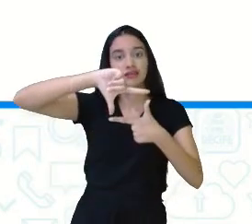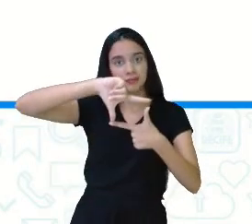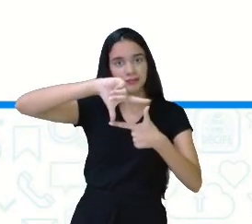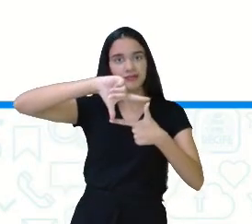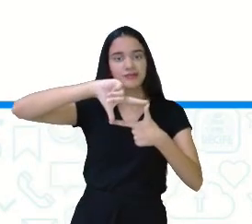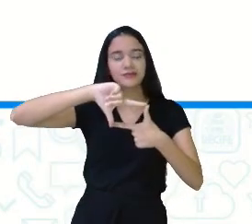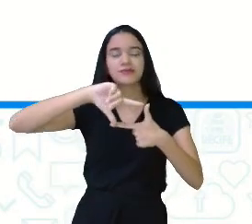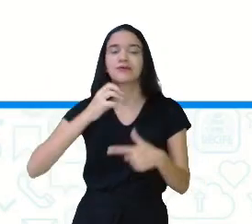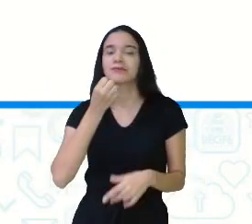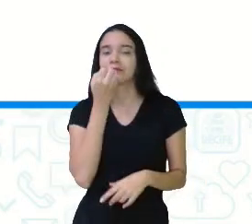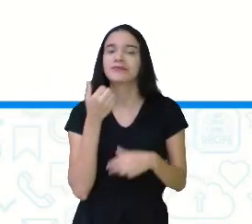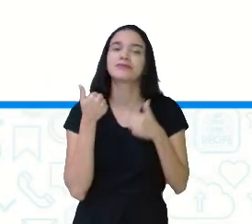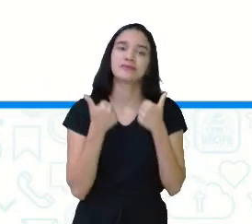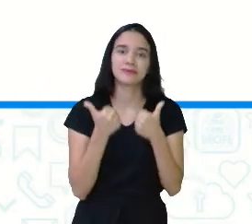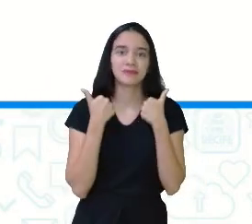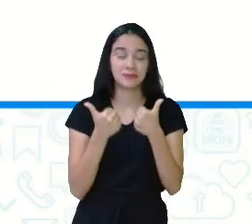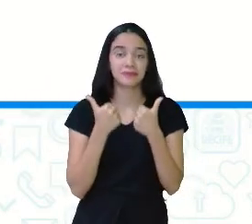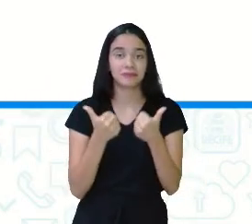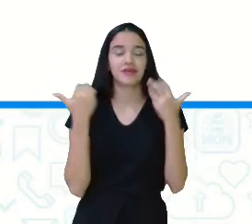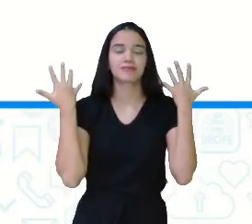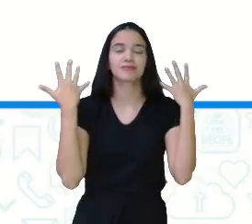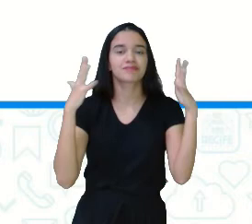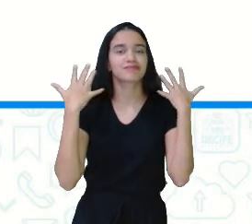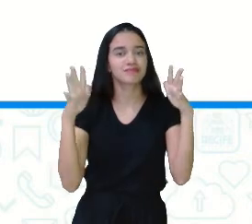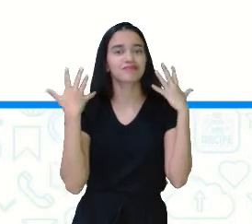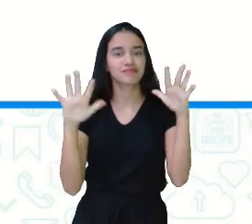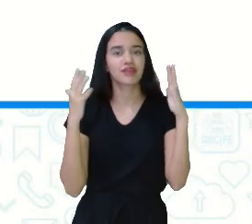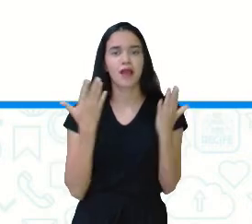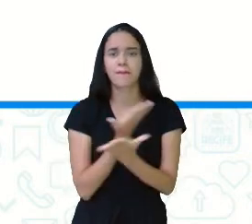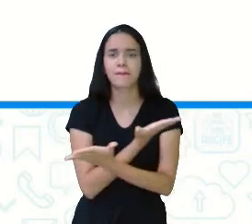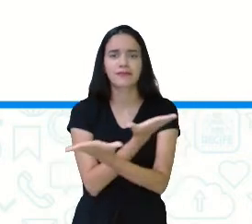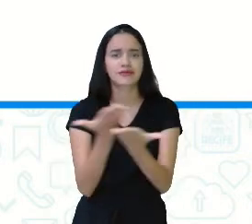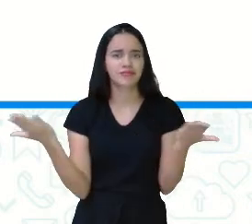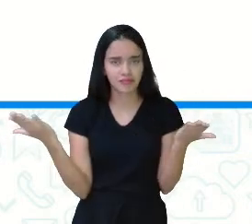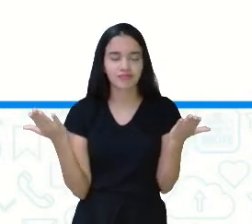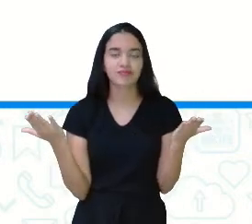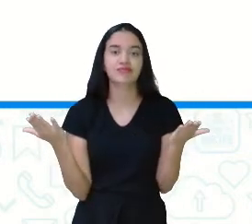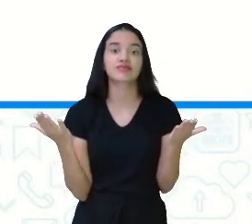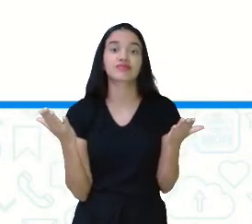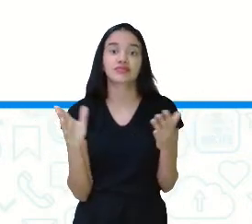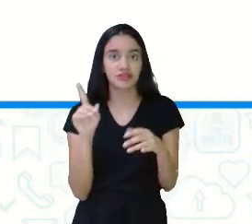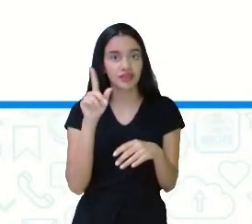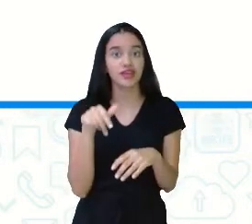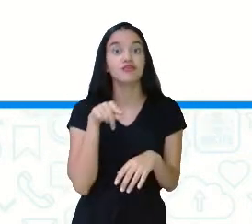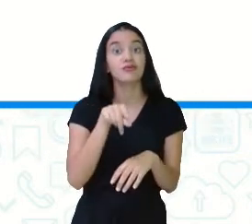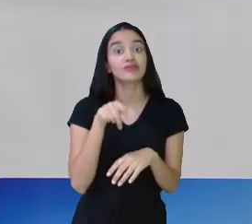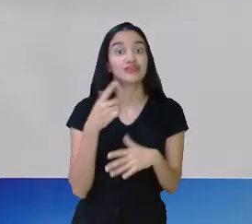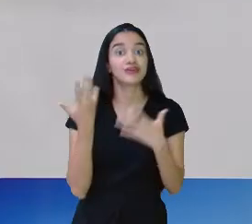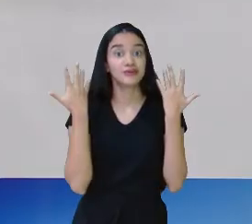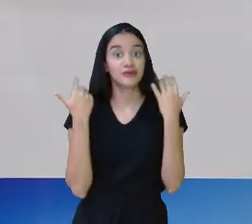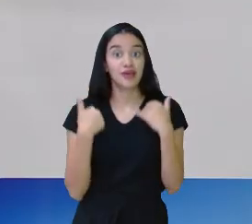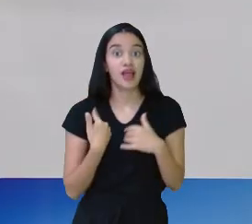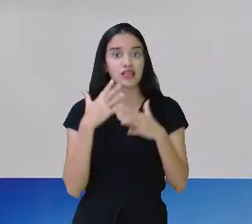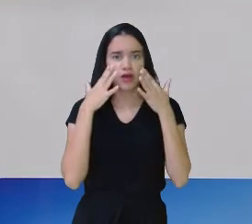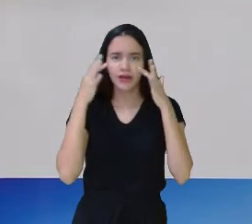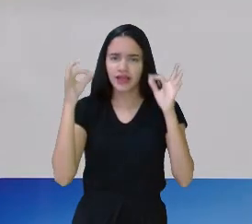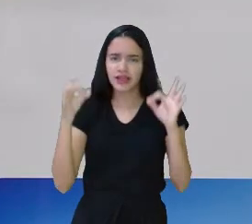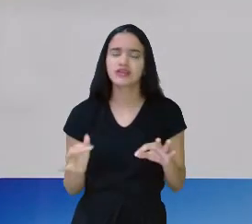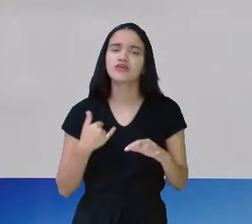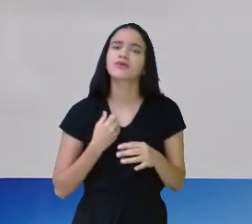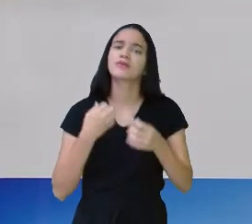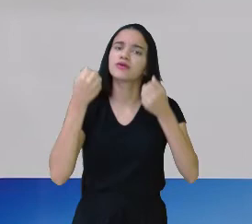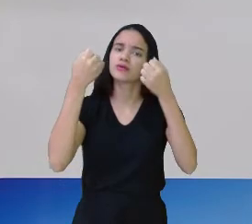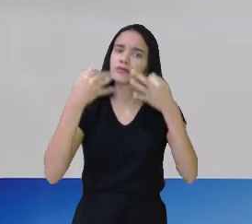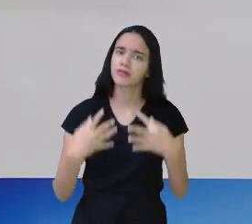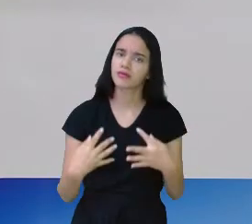retângulo. Muito bem, muito bem. Palmas para todos e todas. É isso mesmo, vocês estão bem atentos. Como eu falei,